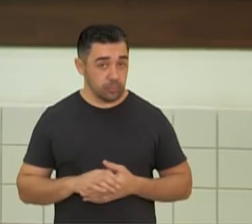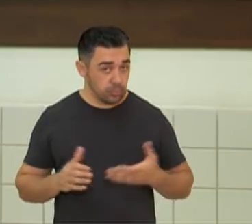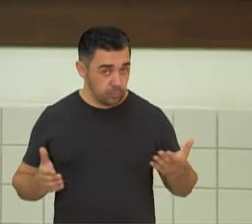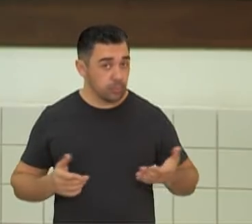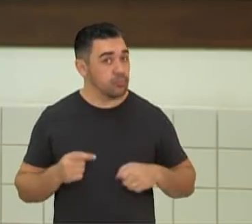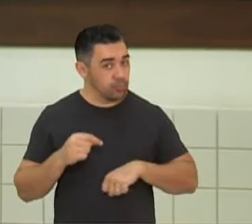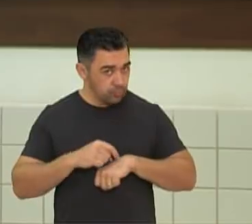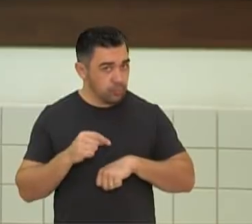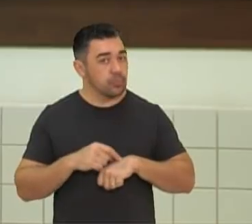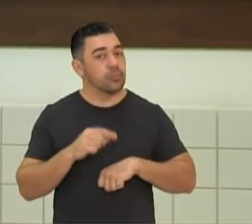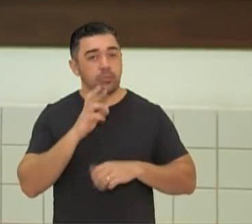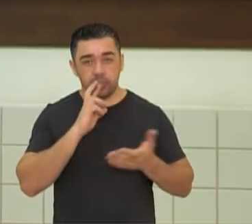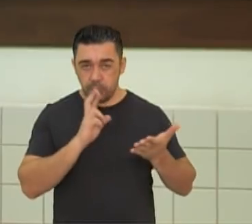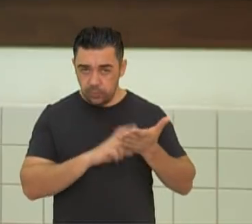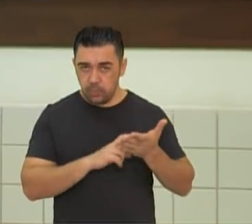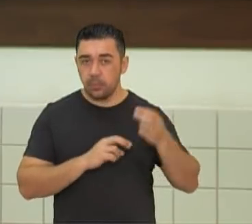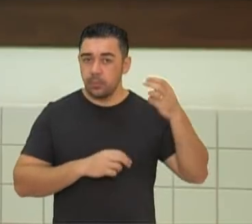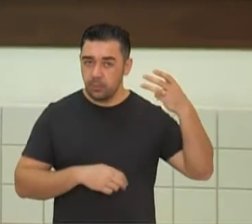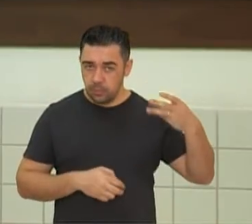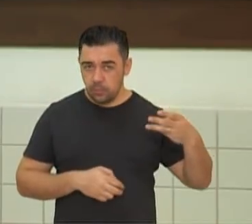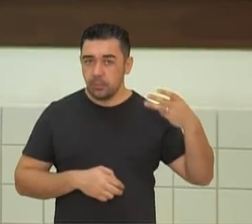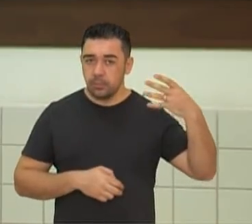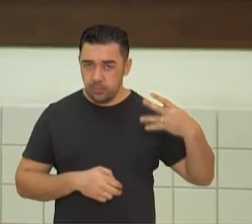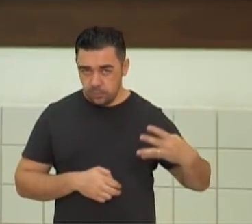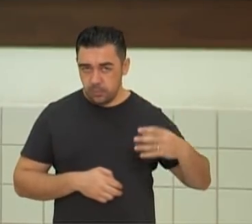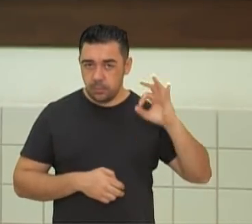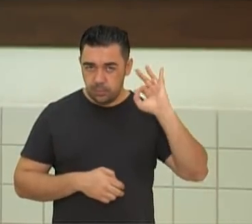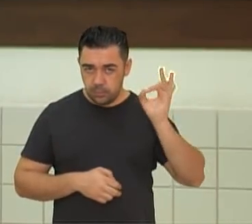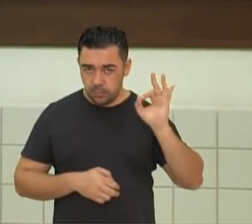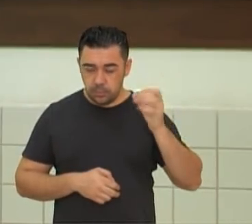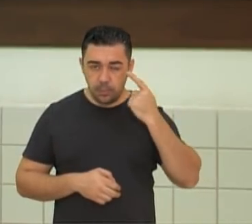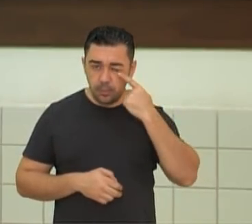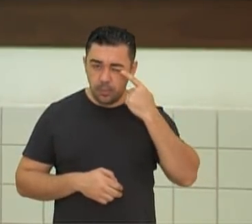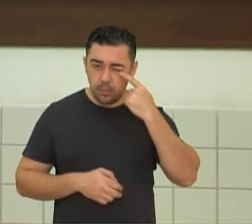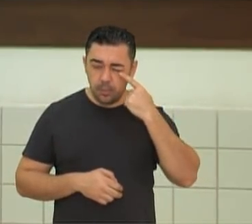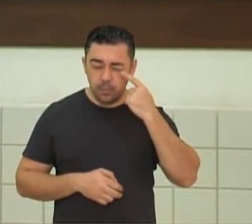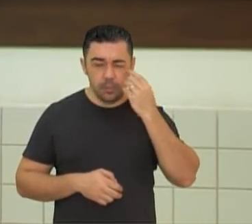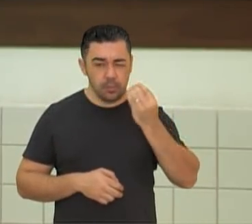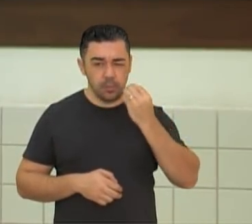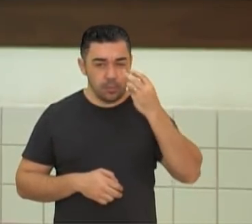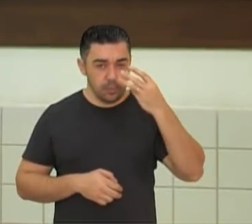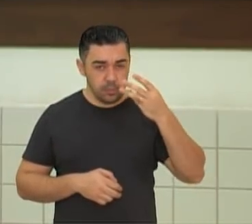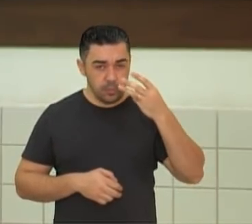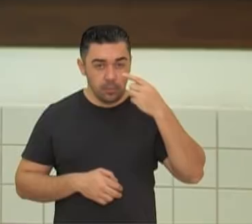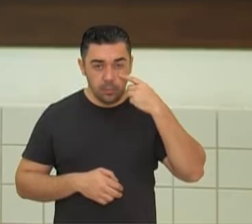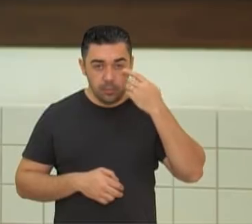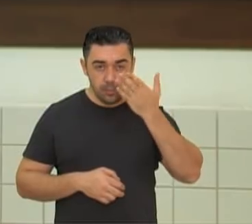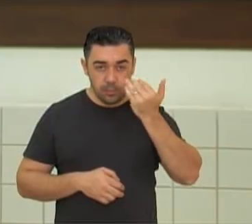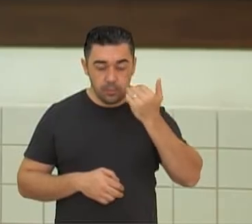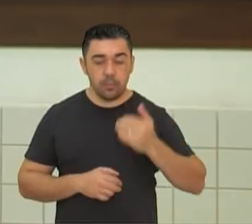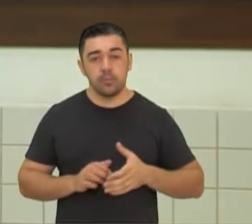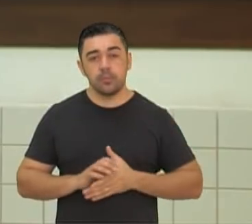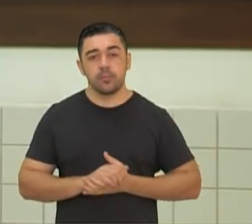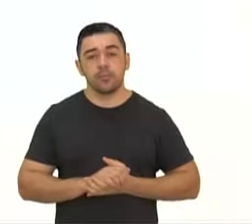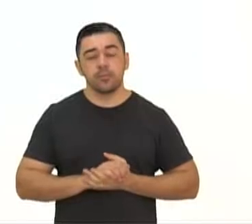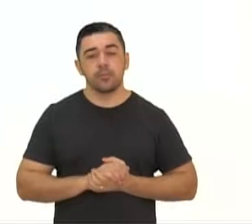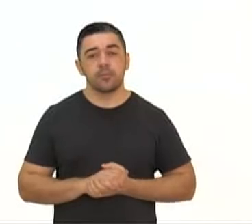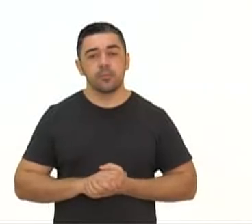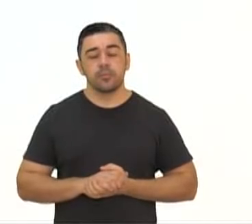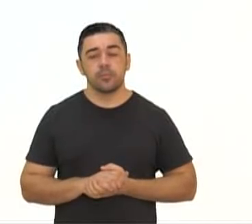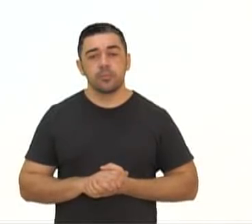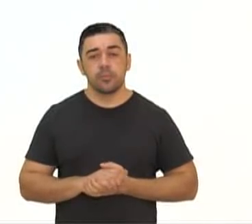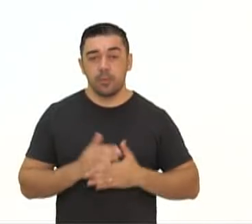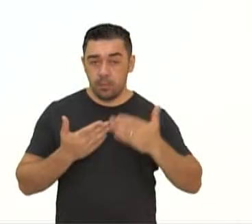Agora deu tempo, né, de você fazer a número 3 e a número 4, certo? Vamos dar uma conferida na 3. Olha lá comigo. Em